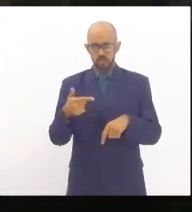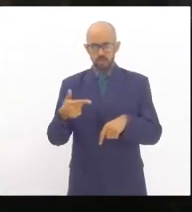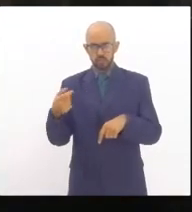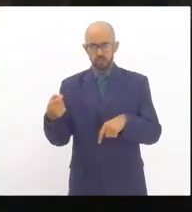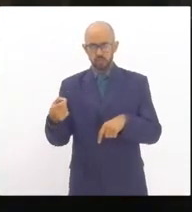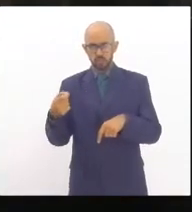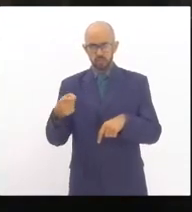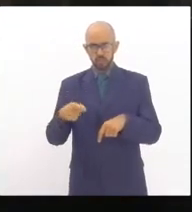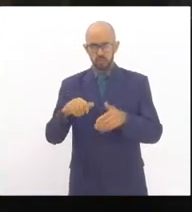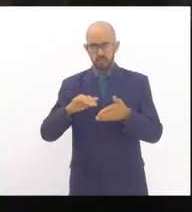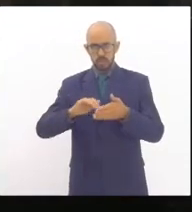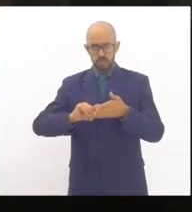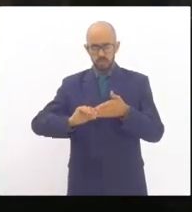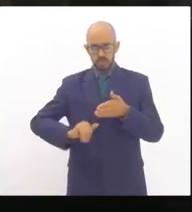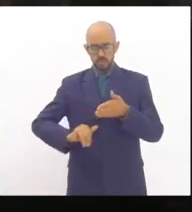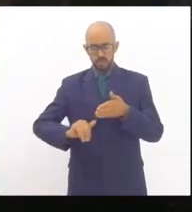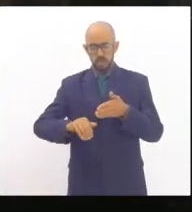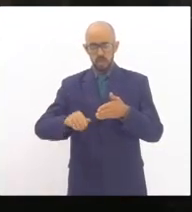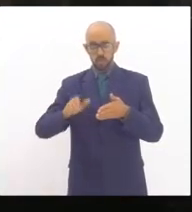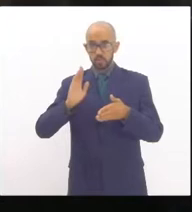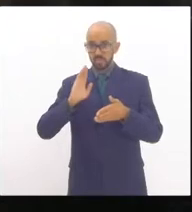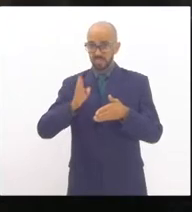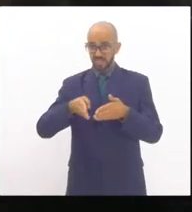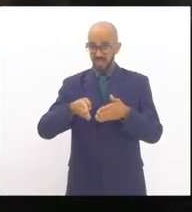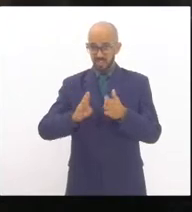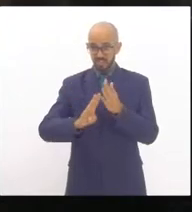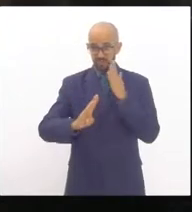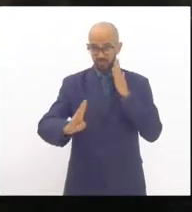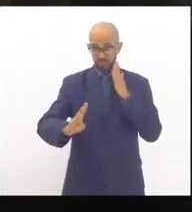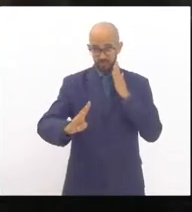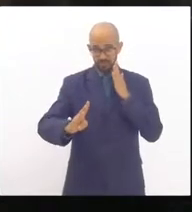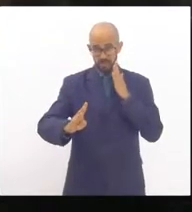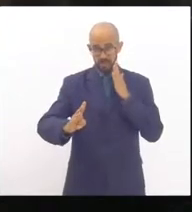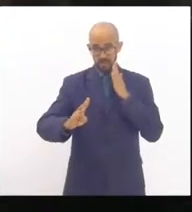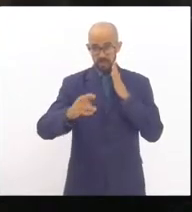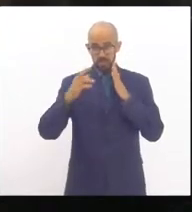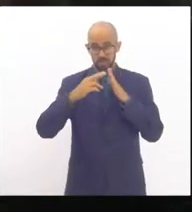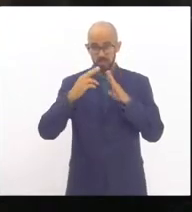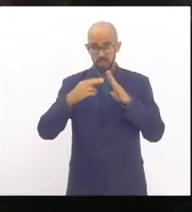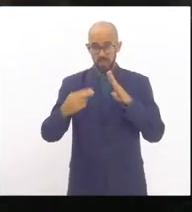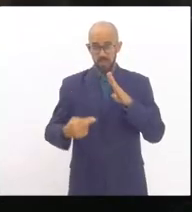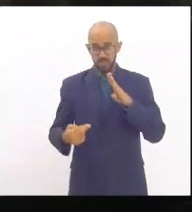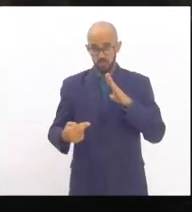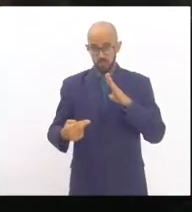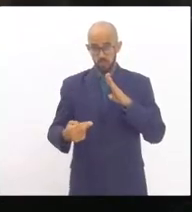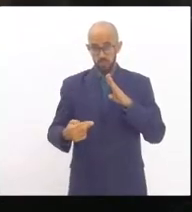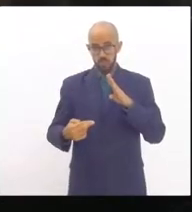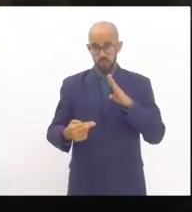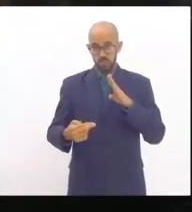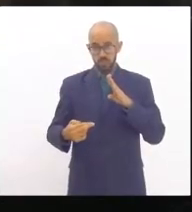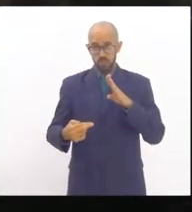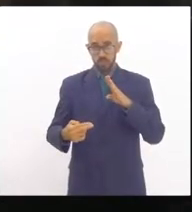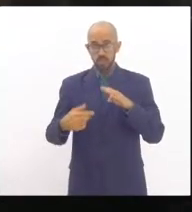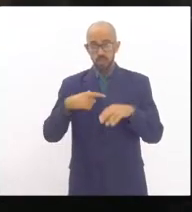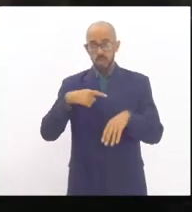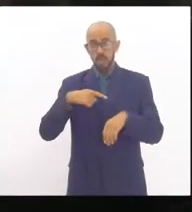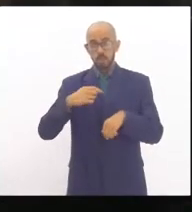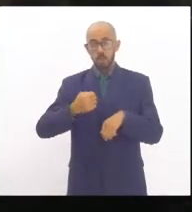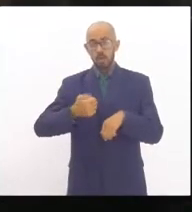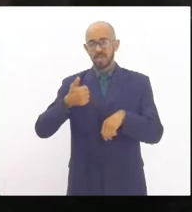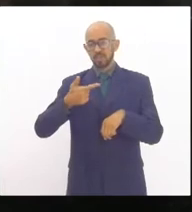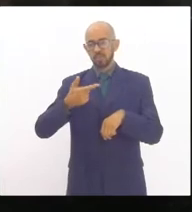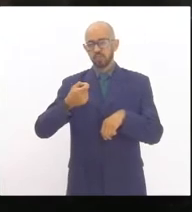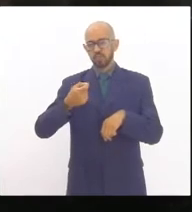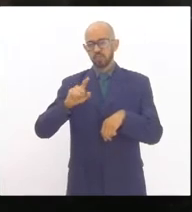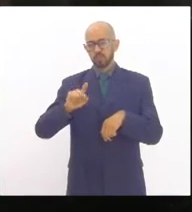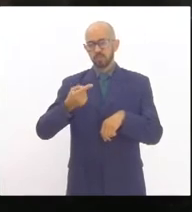retirados na boca do caixa e que fumam alô uma das quase 20 mil pessoas eu